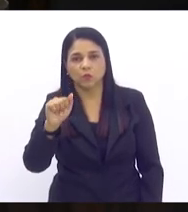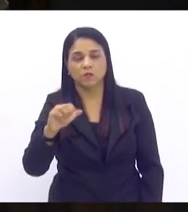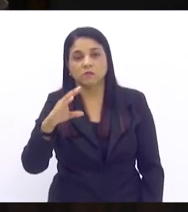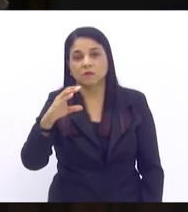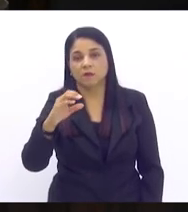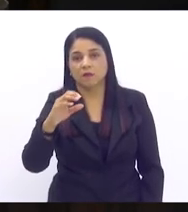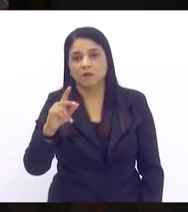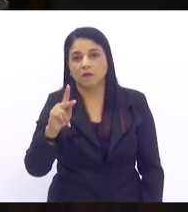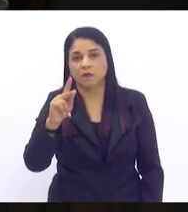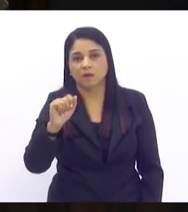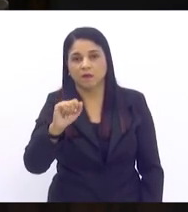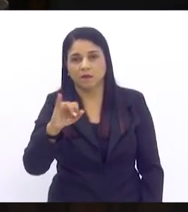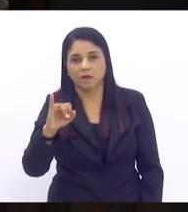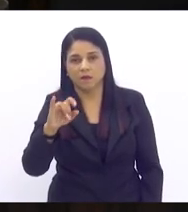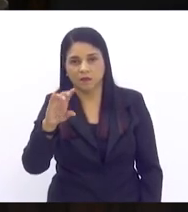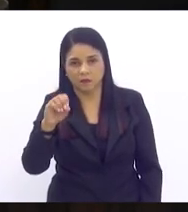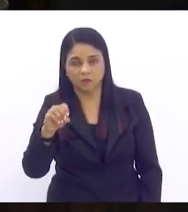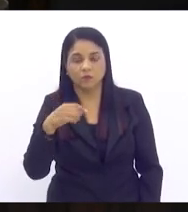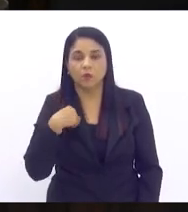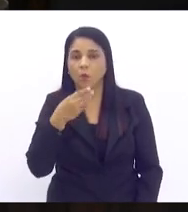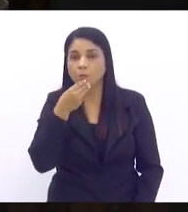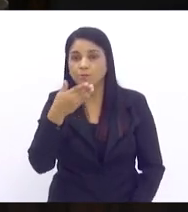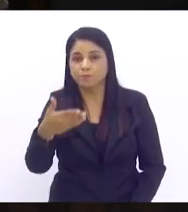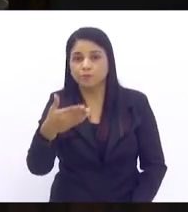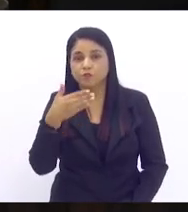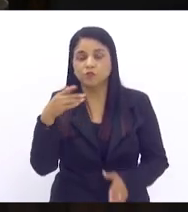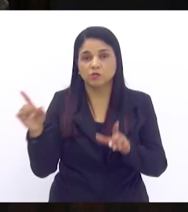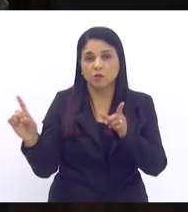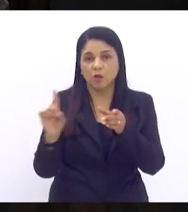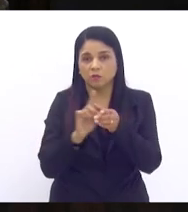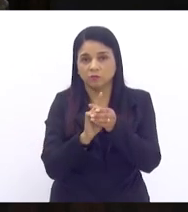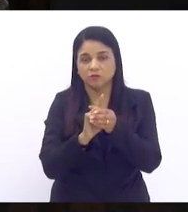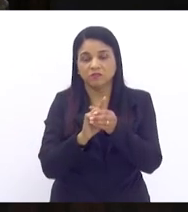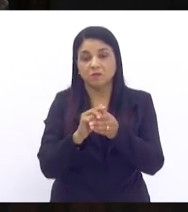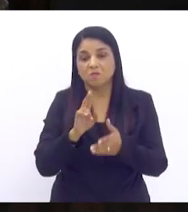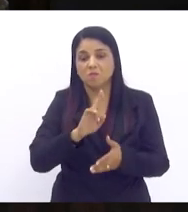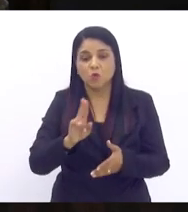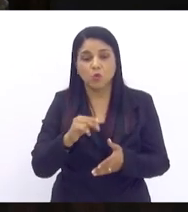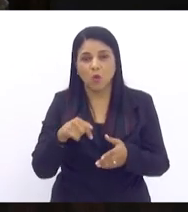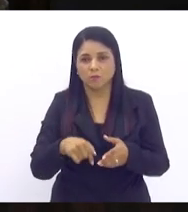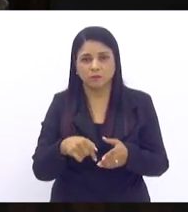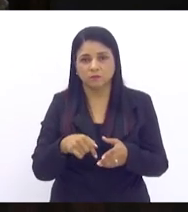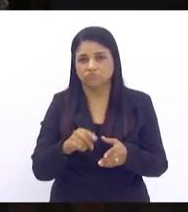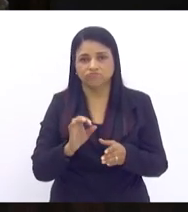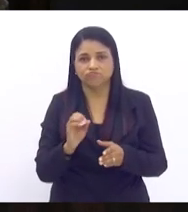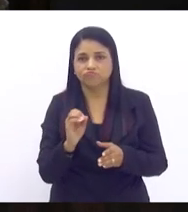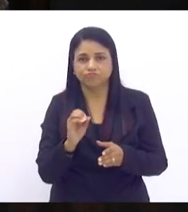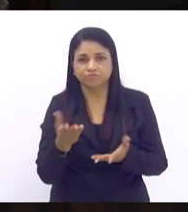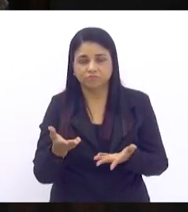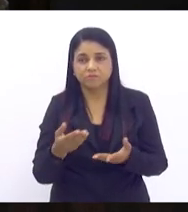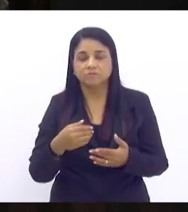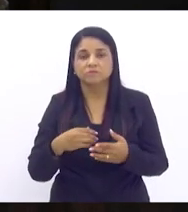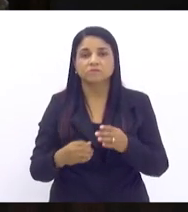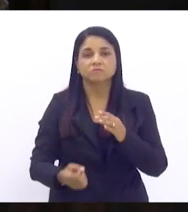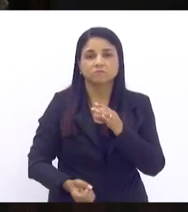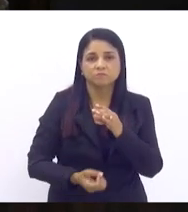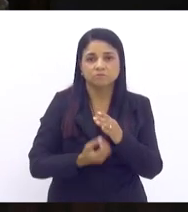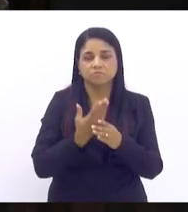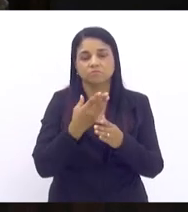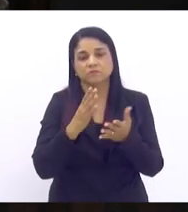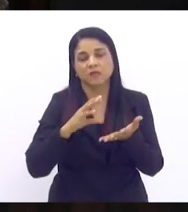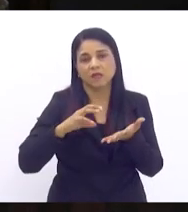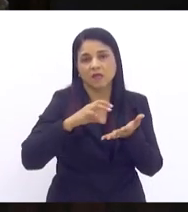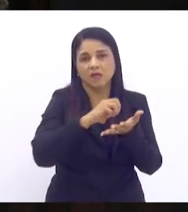ser republicado, Marquinho, porque meu nome não saiu nessa publicação. Que institui o cadastro de